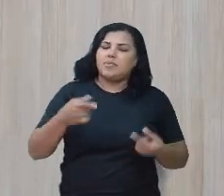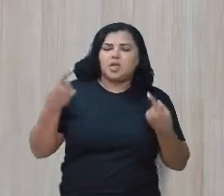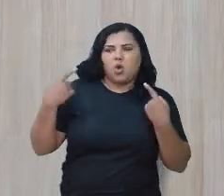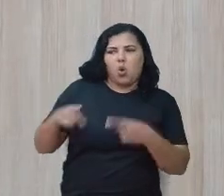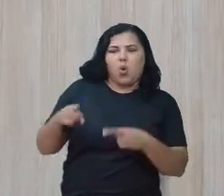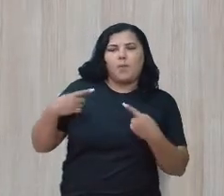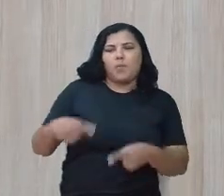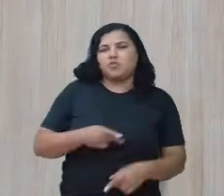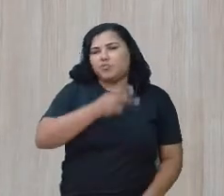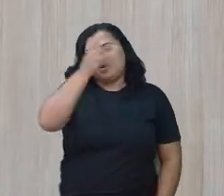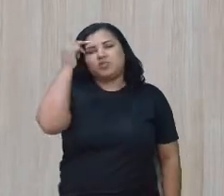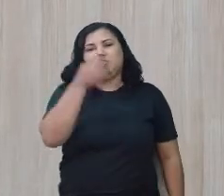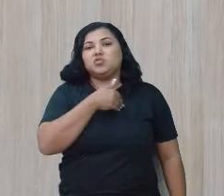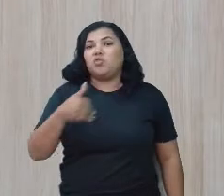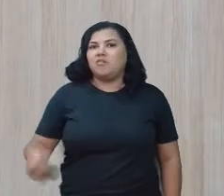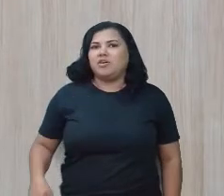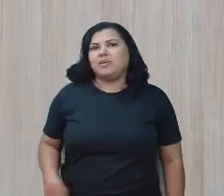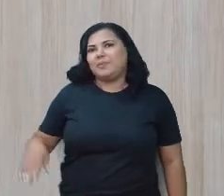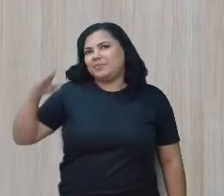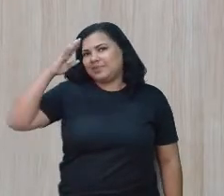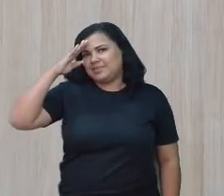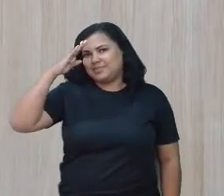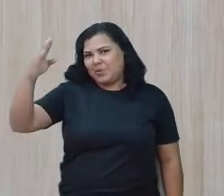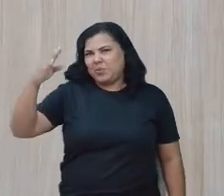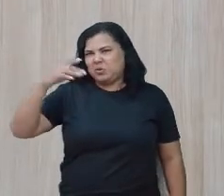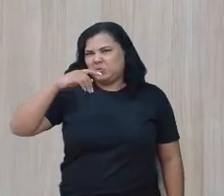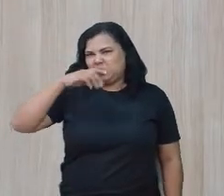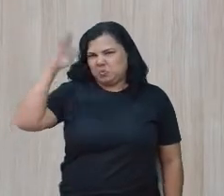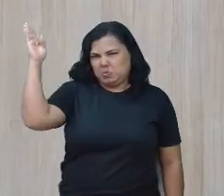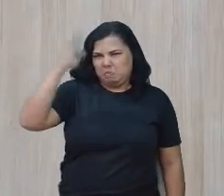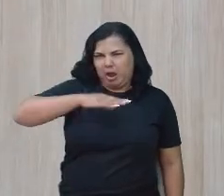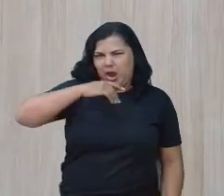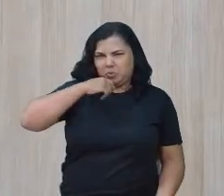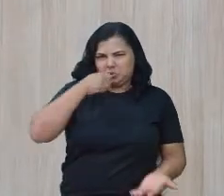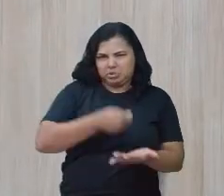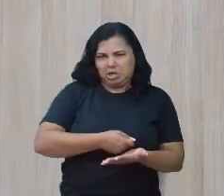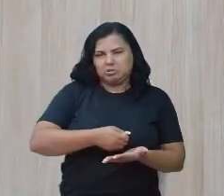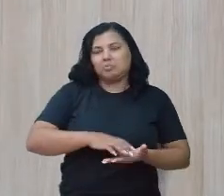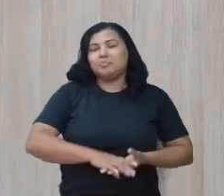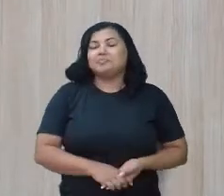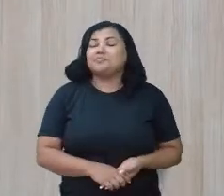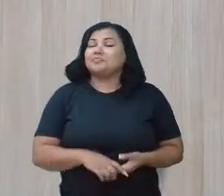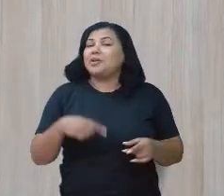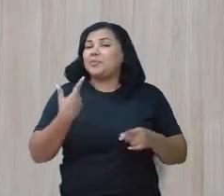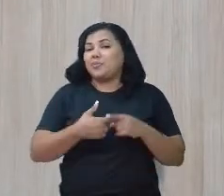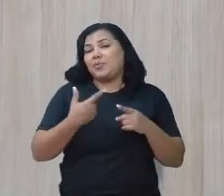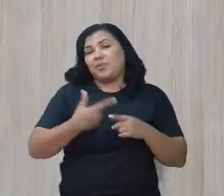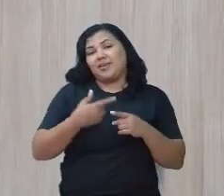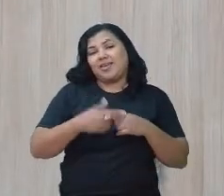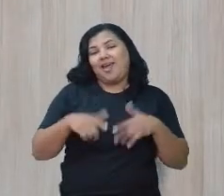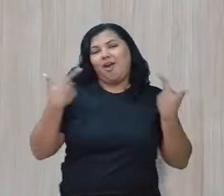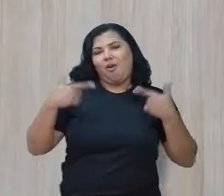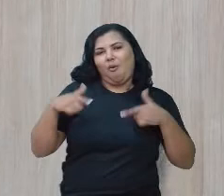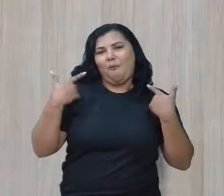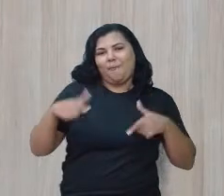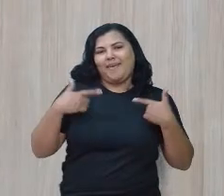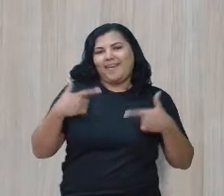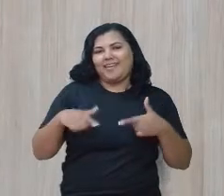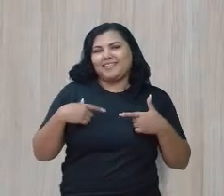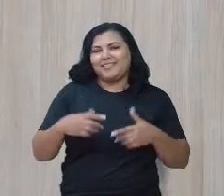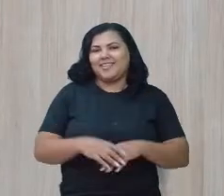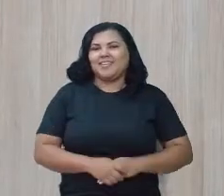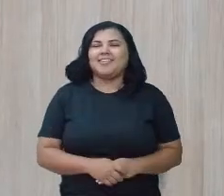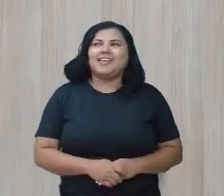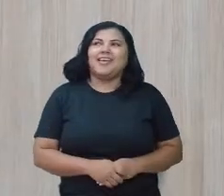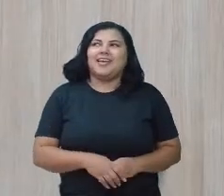governantes, principalmente os governantes tiranos e ditadores, porque a comédia se alimenta muito disso. Eles